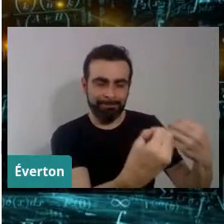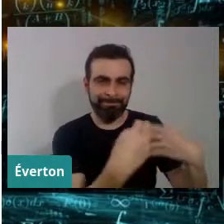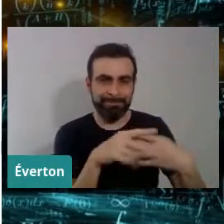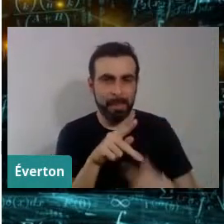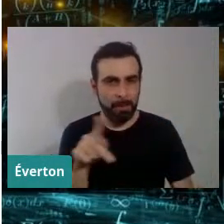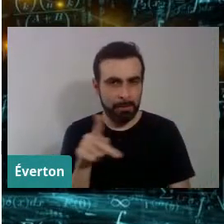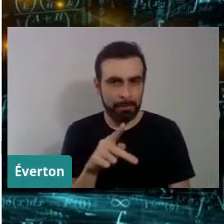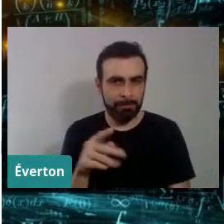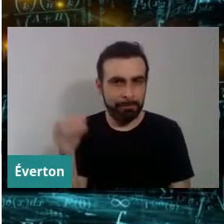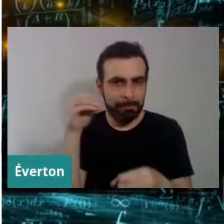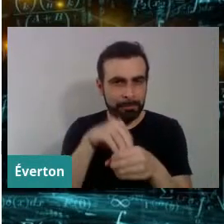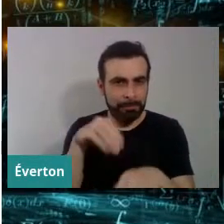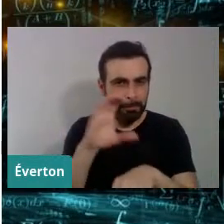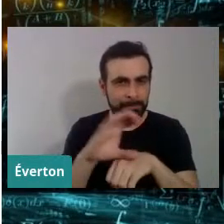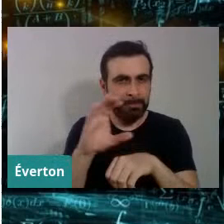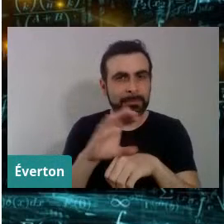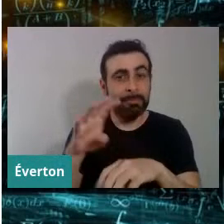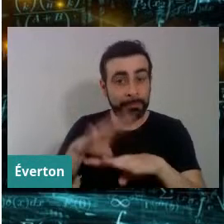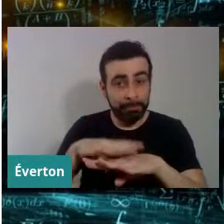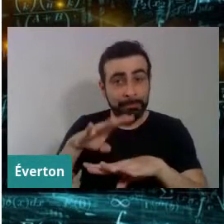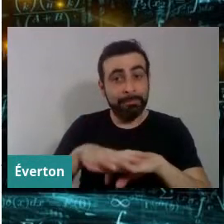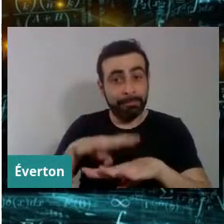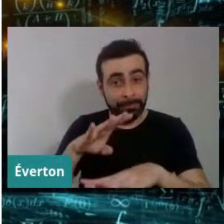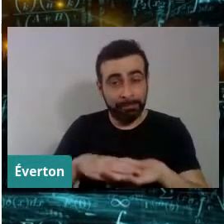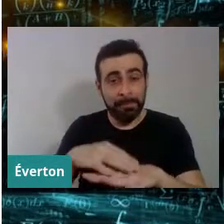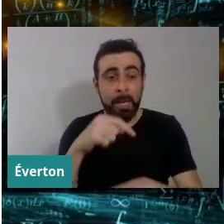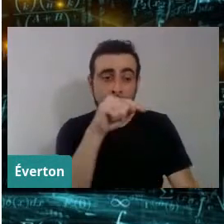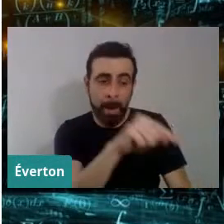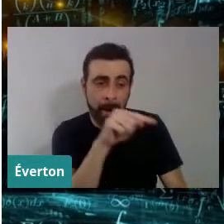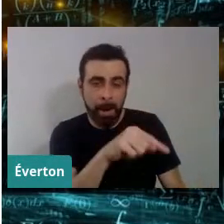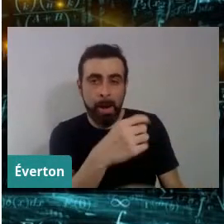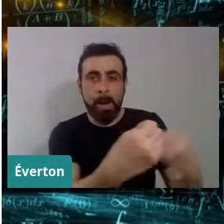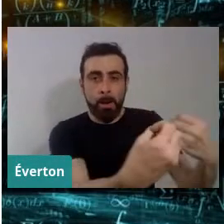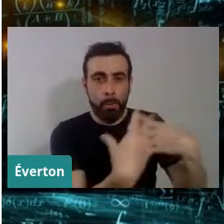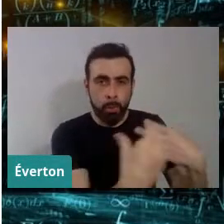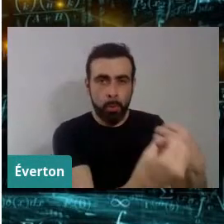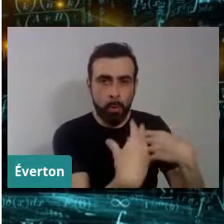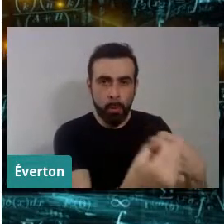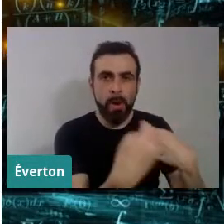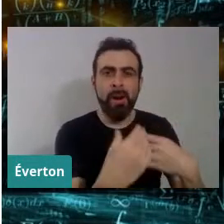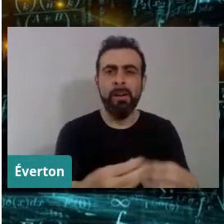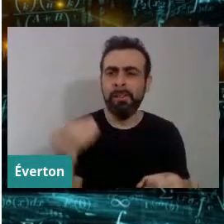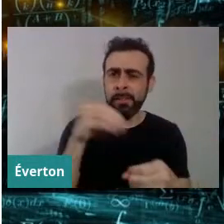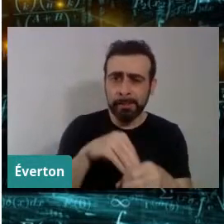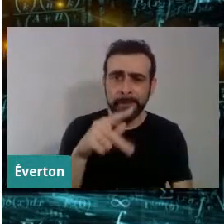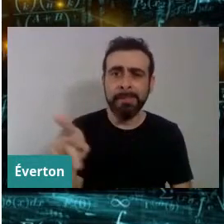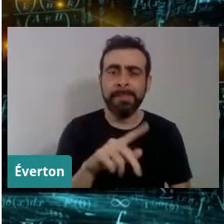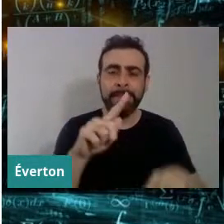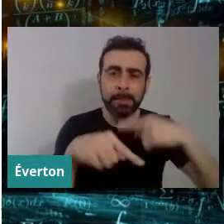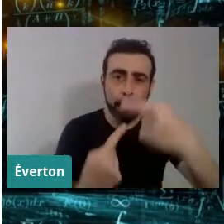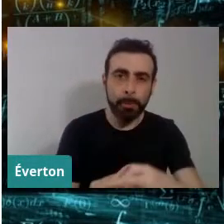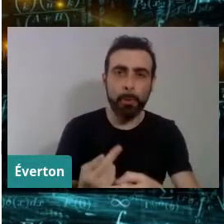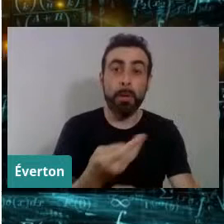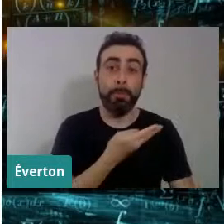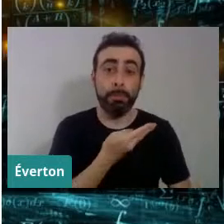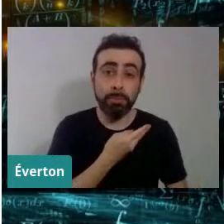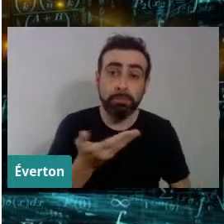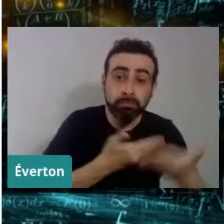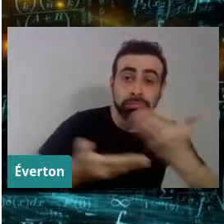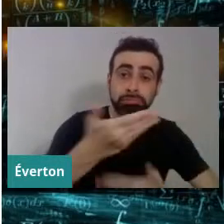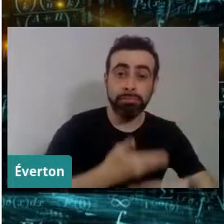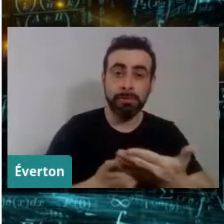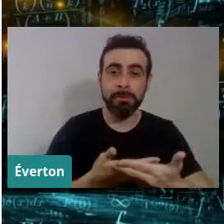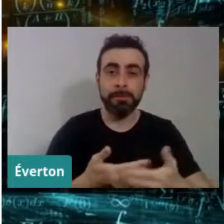no curso de matemática. Foi meu professor no curso de matemática, depois nós fomos colegas de trabalho, né? E